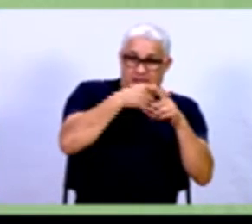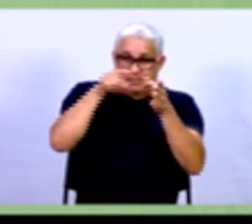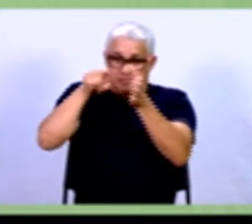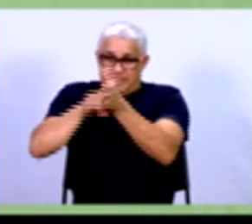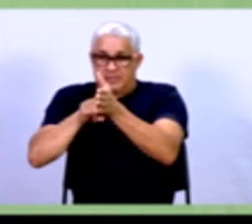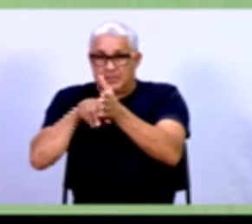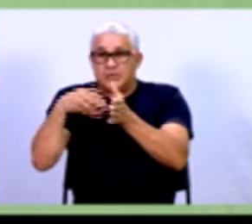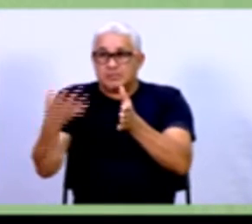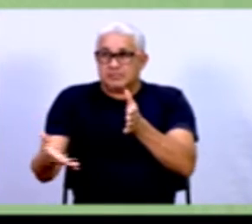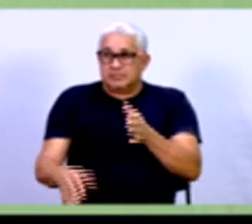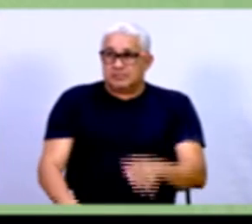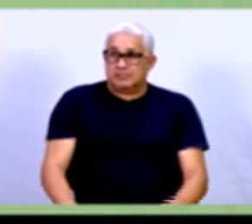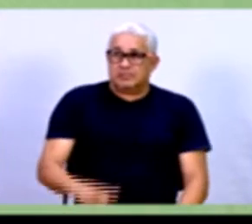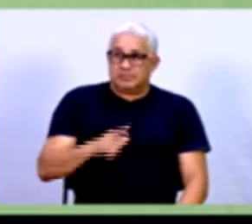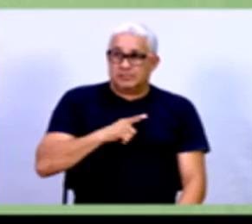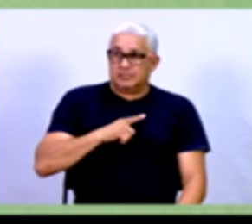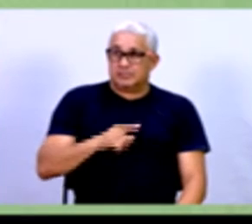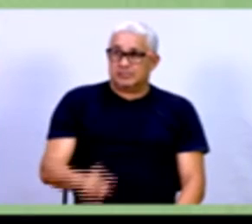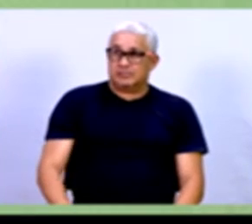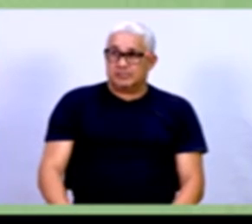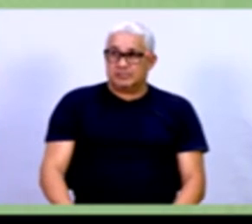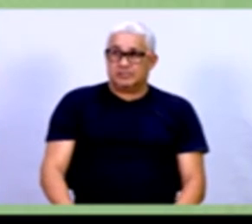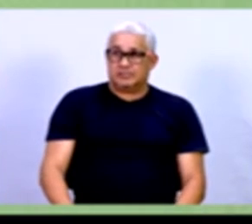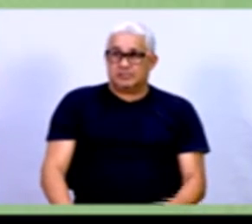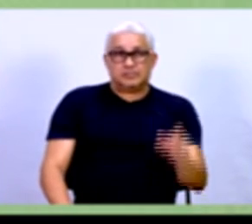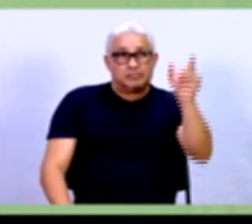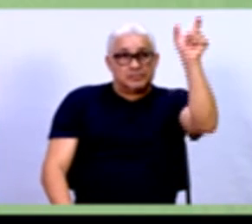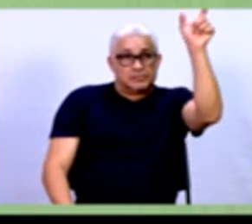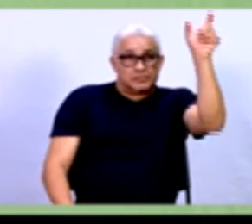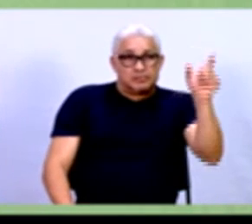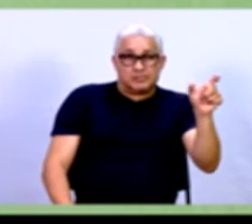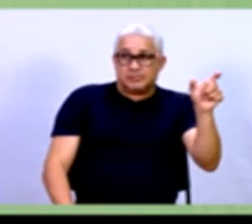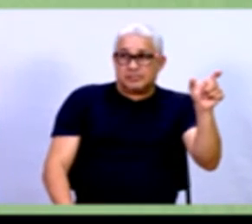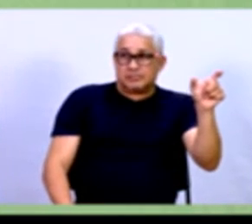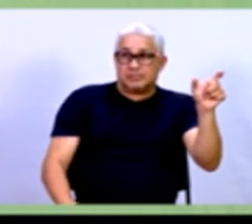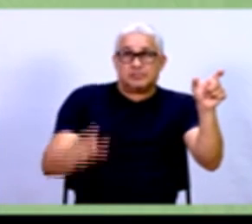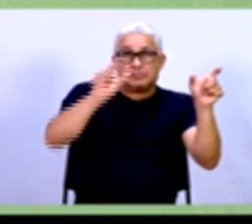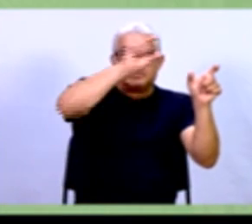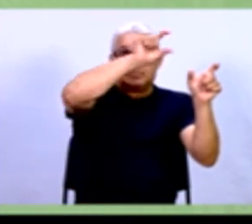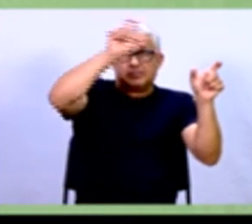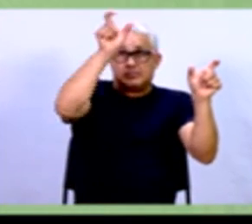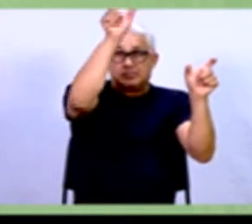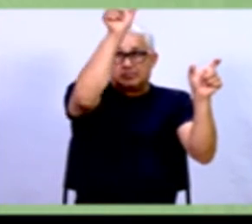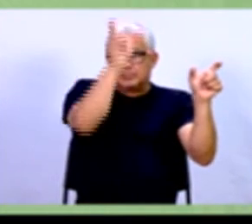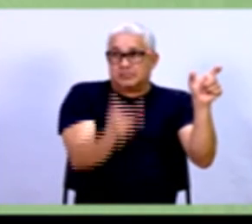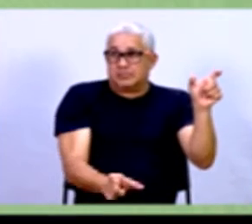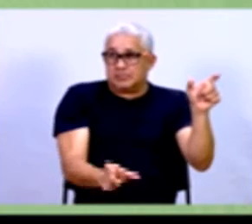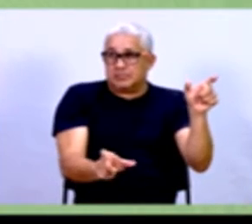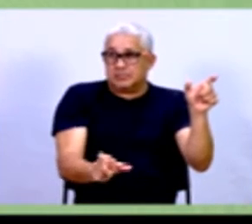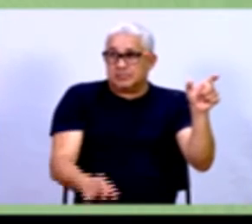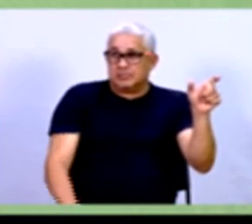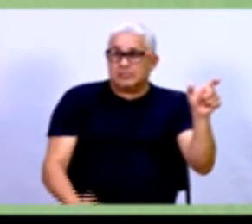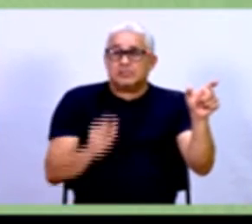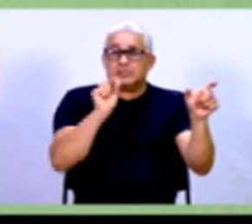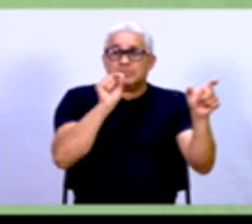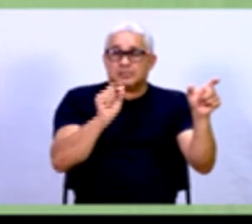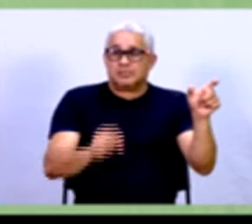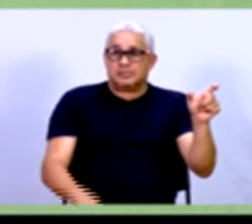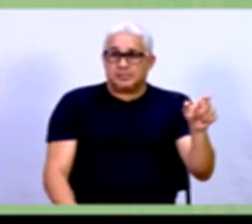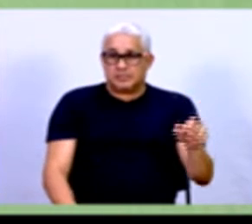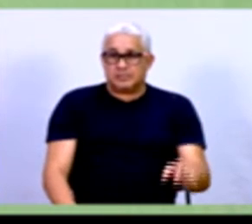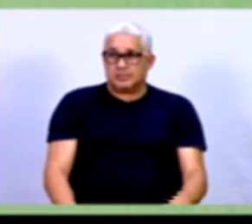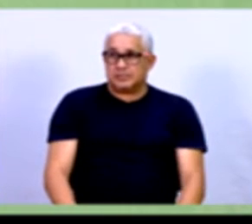tem esse quadradinho aqui que é o split, ó, gente. Split 50-50 ou split 80-20. O que que é isso? O